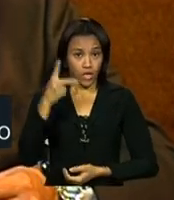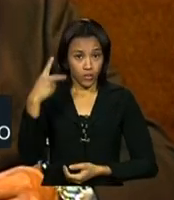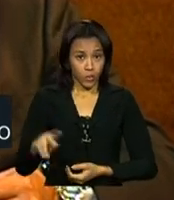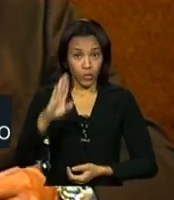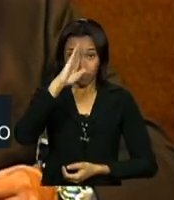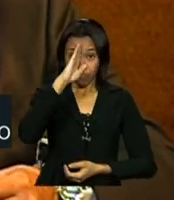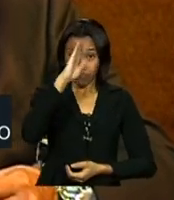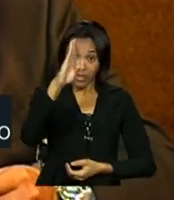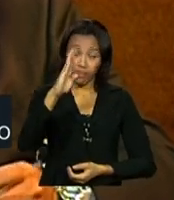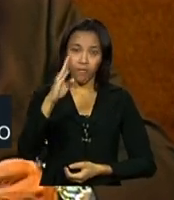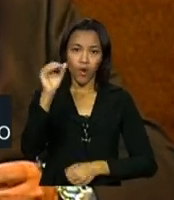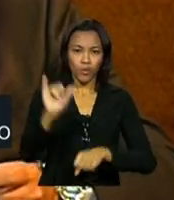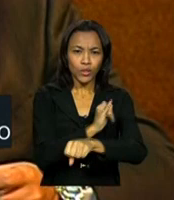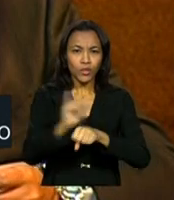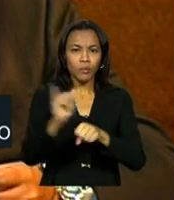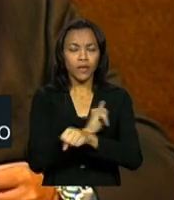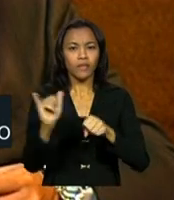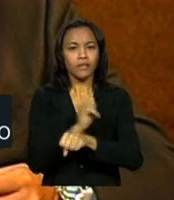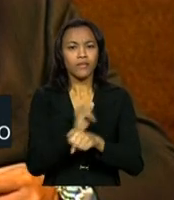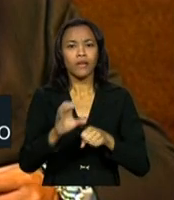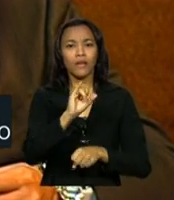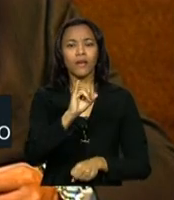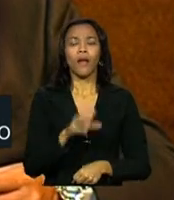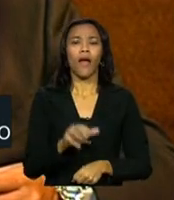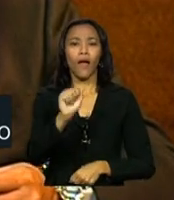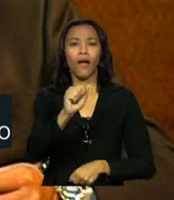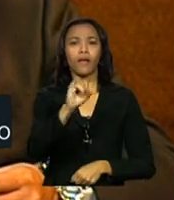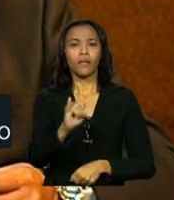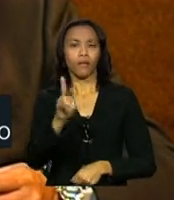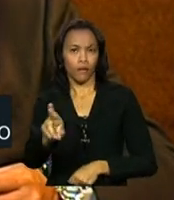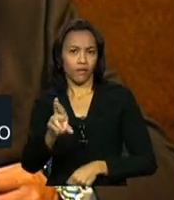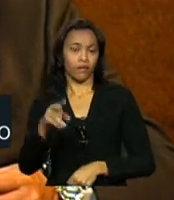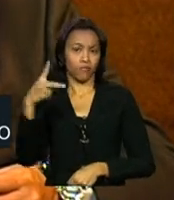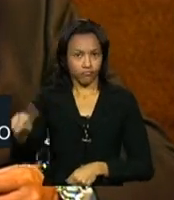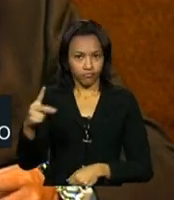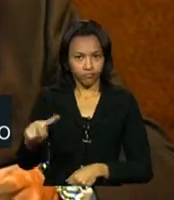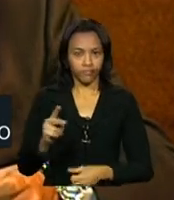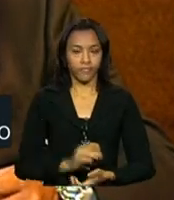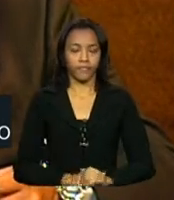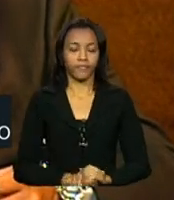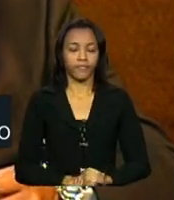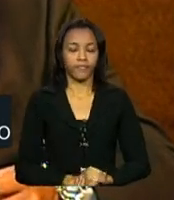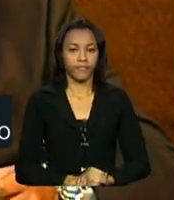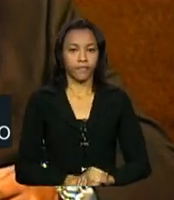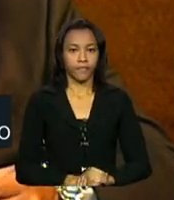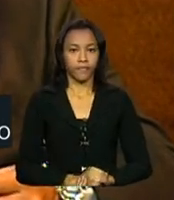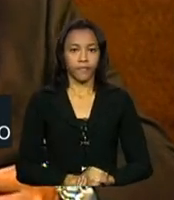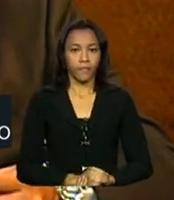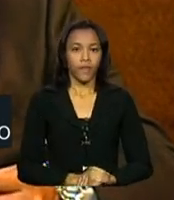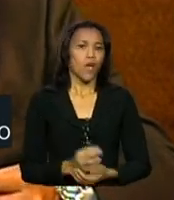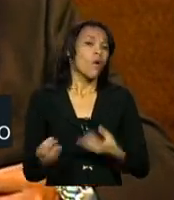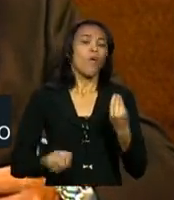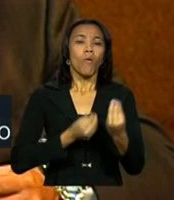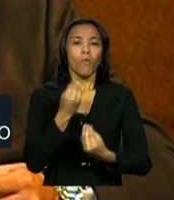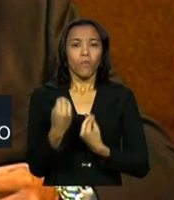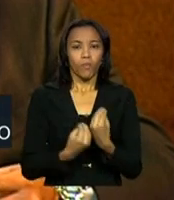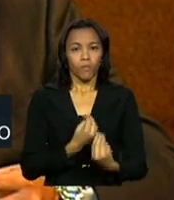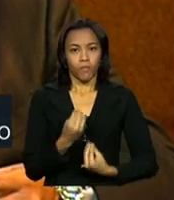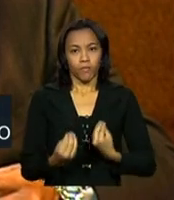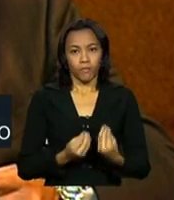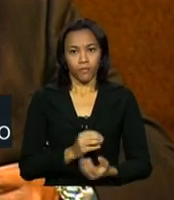principal ferramenta de formulação e análise de intervenções regulatórias como o